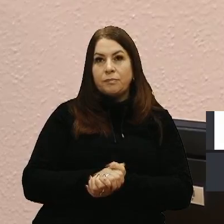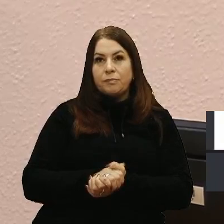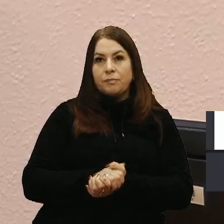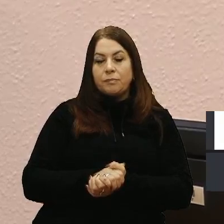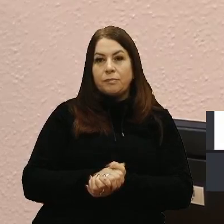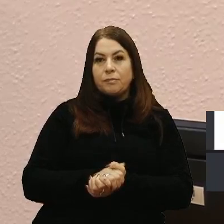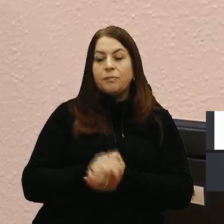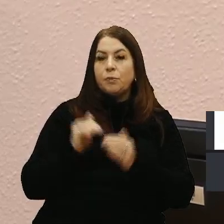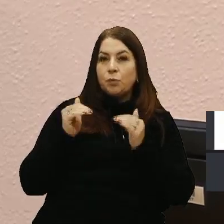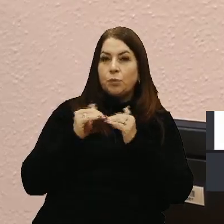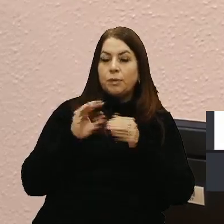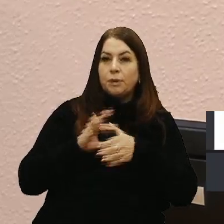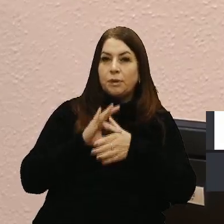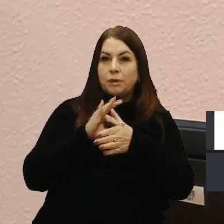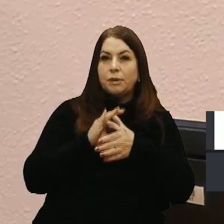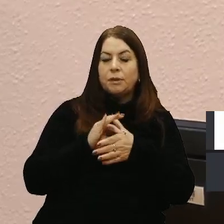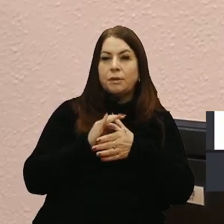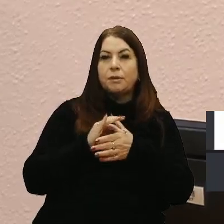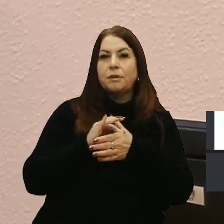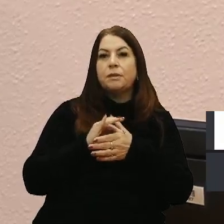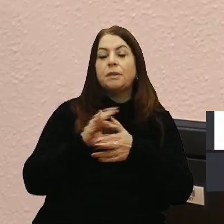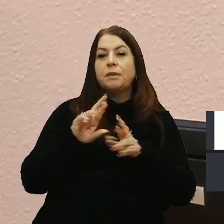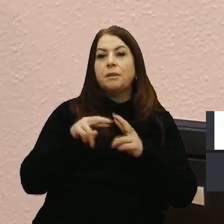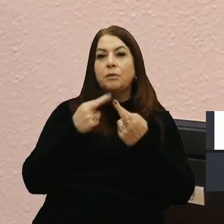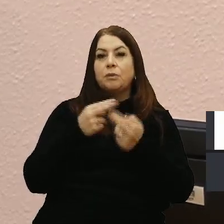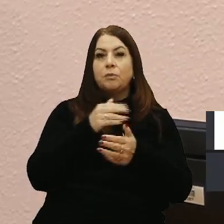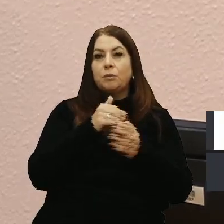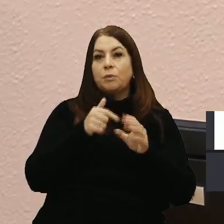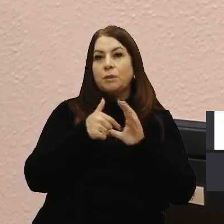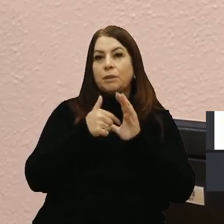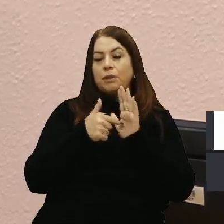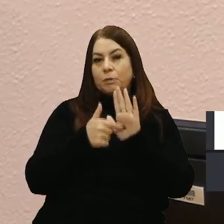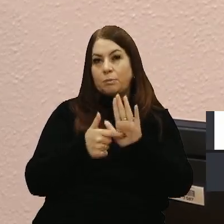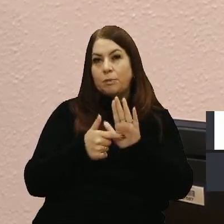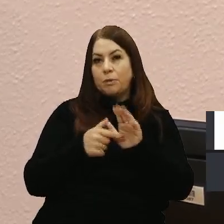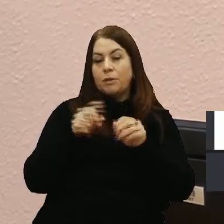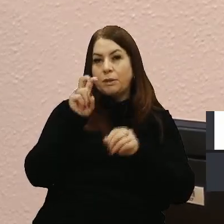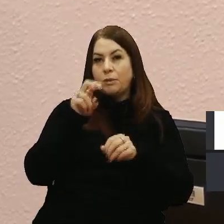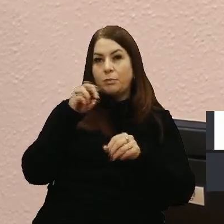Com a anuência dos líderes, essa sessão abre espaço de 5 minutos para manifestação